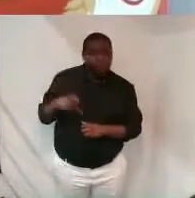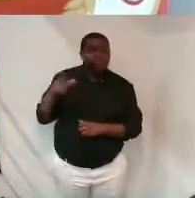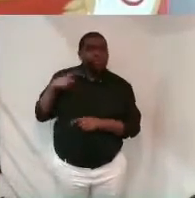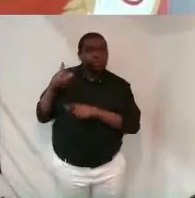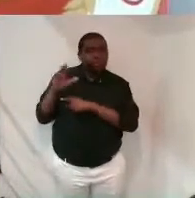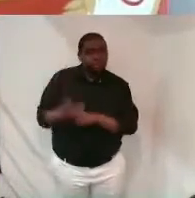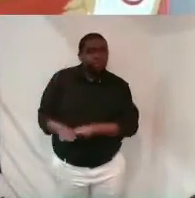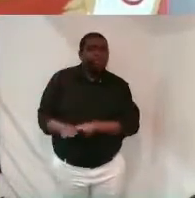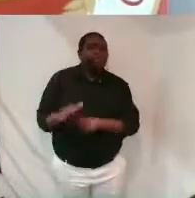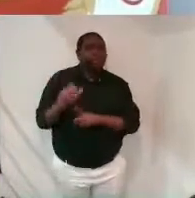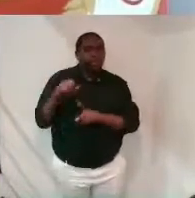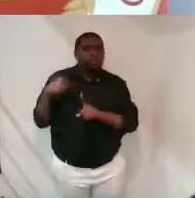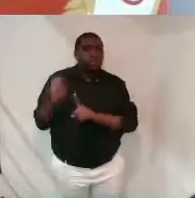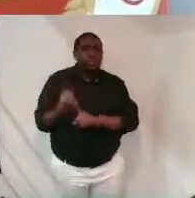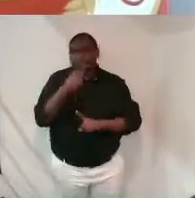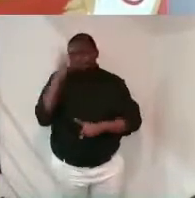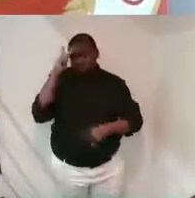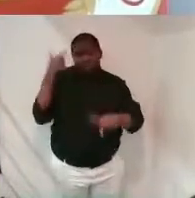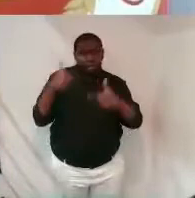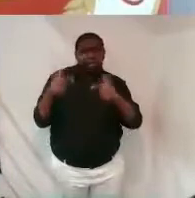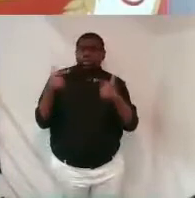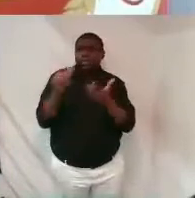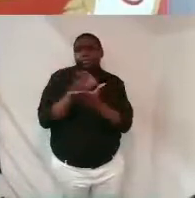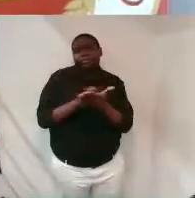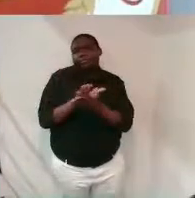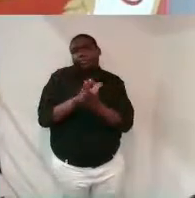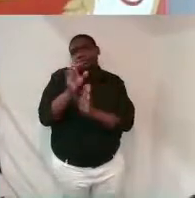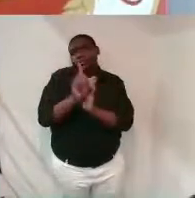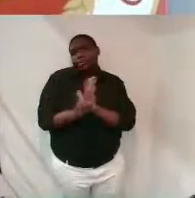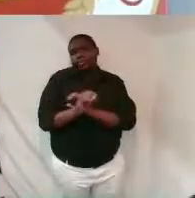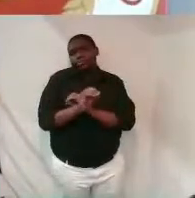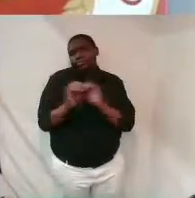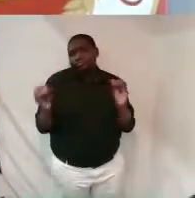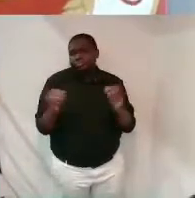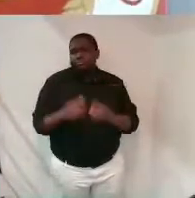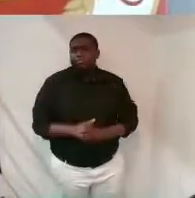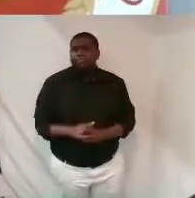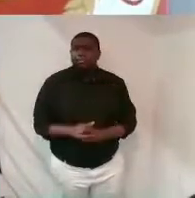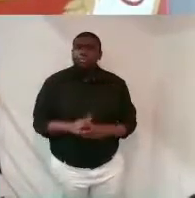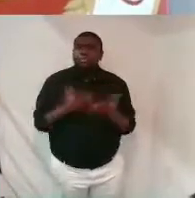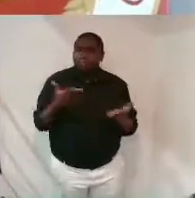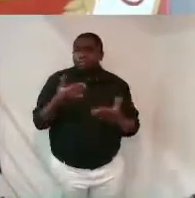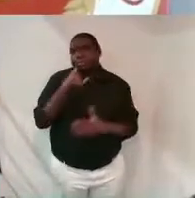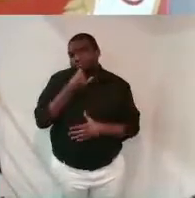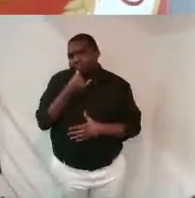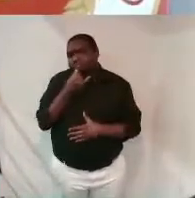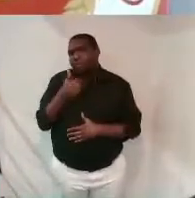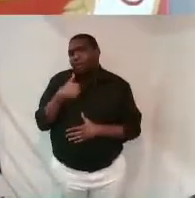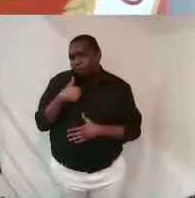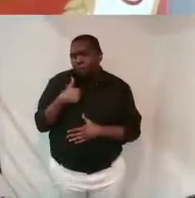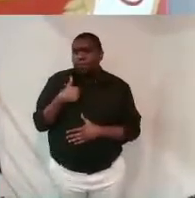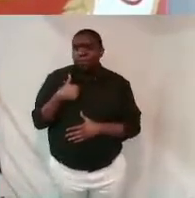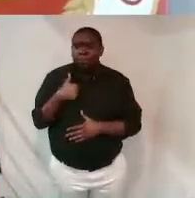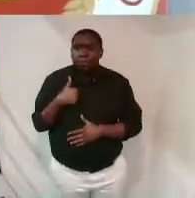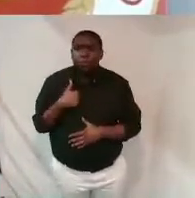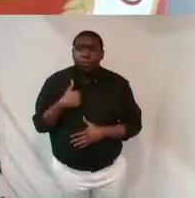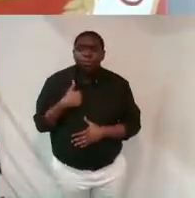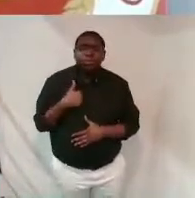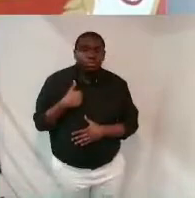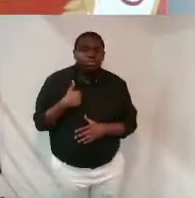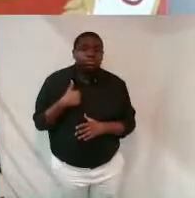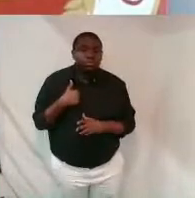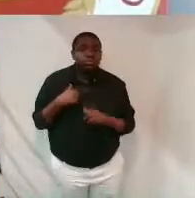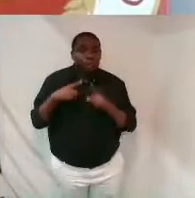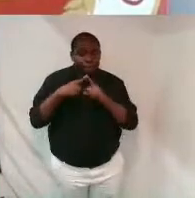embora reconhecidos como trabalhadores, nunca tiveram direito a nada. O que é lamentável. Eu, particularmente, em Brasília, já participei de